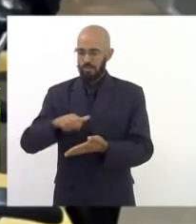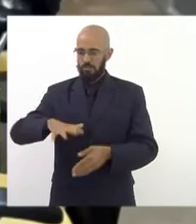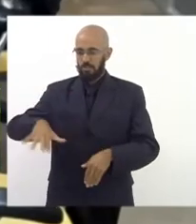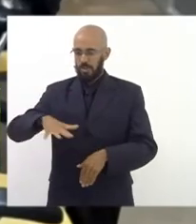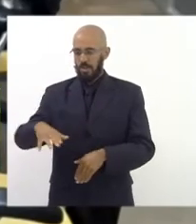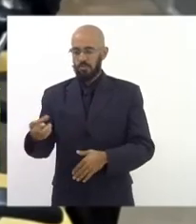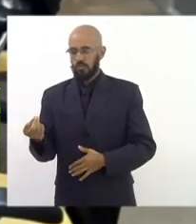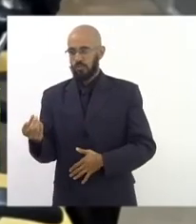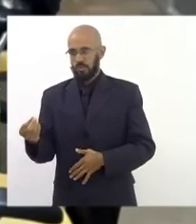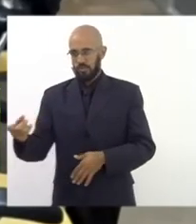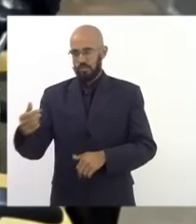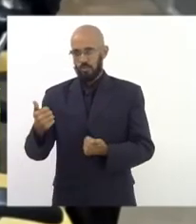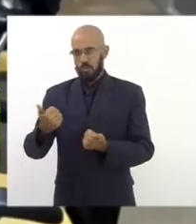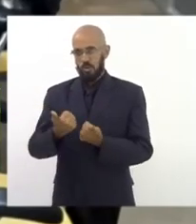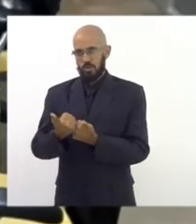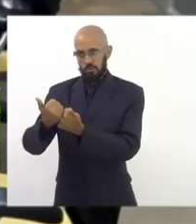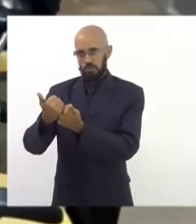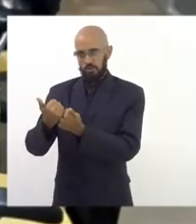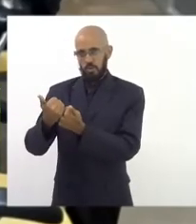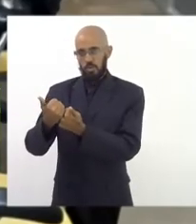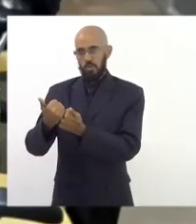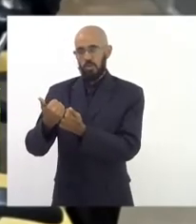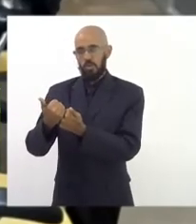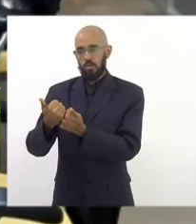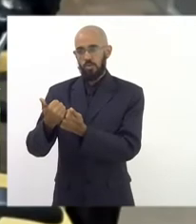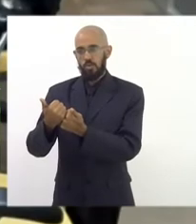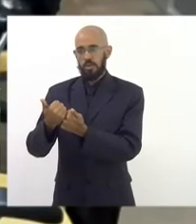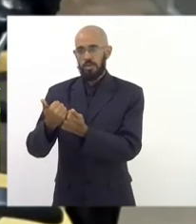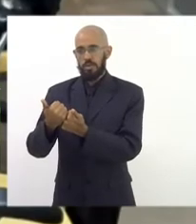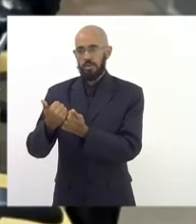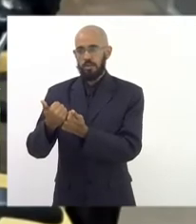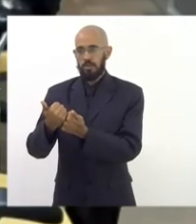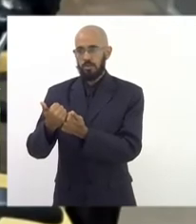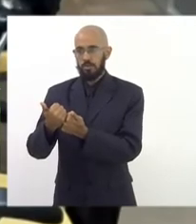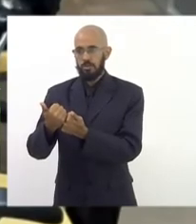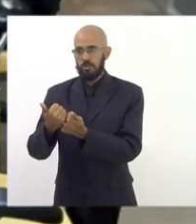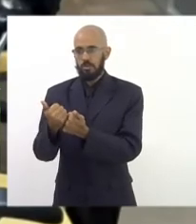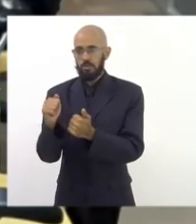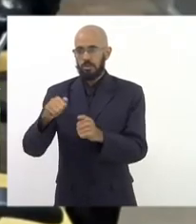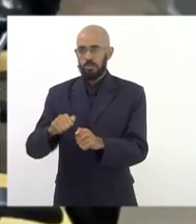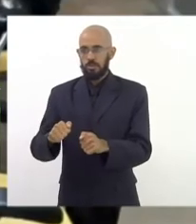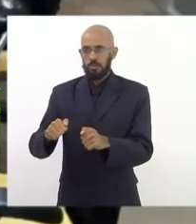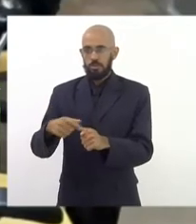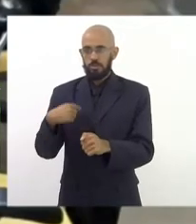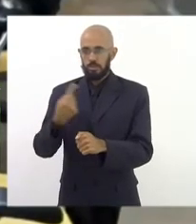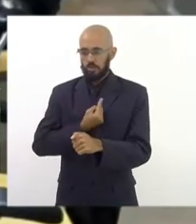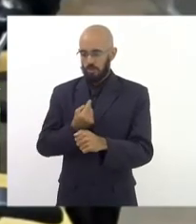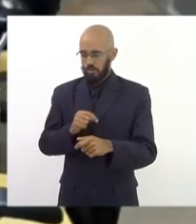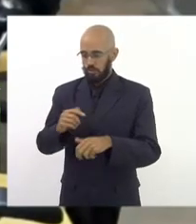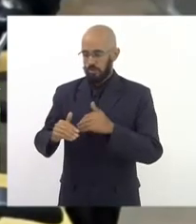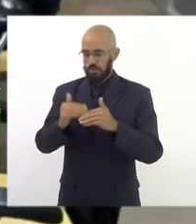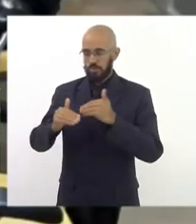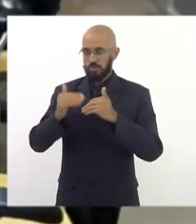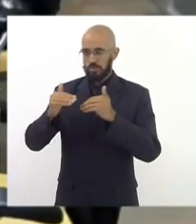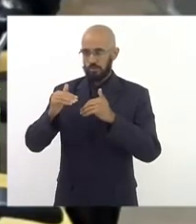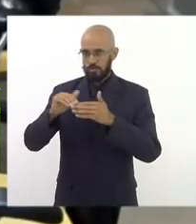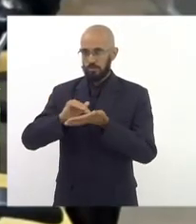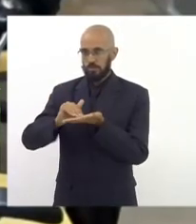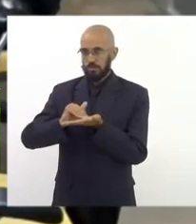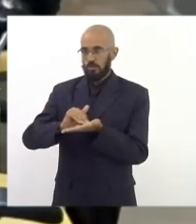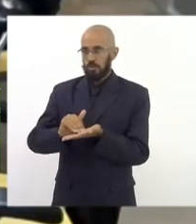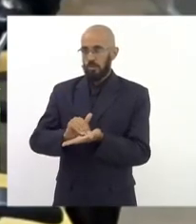foco em ativos sustentáveis. É um projeto que a gente está levando para a Secretaria de Planejamento, um sonho de 10